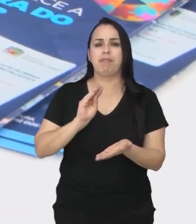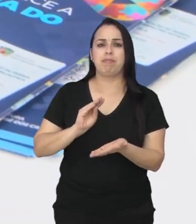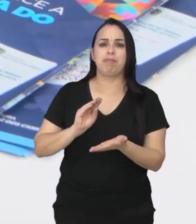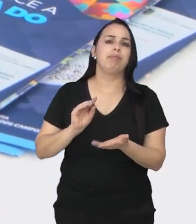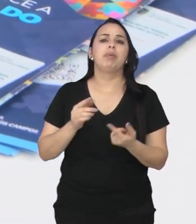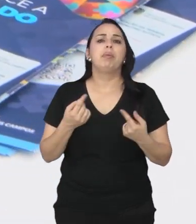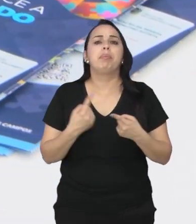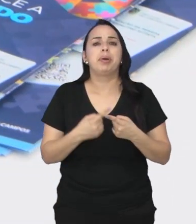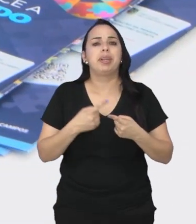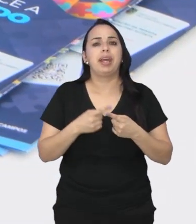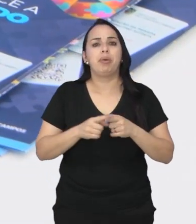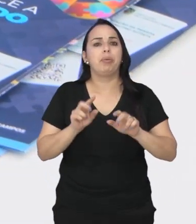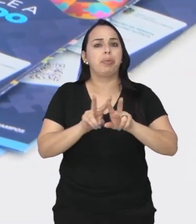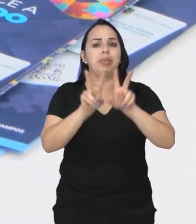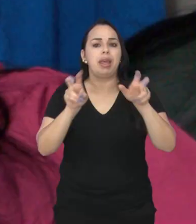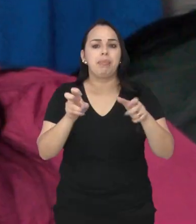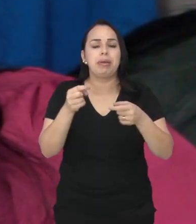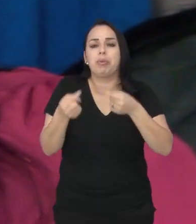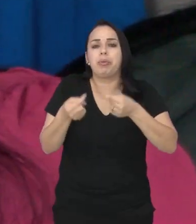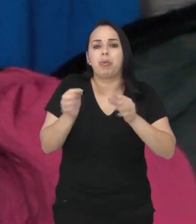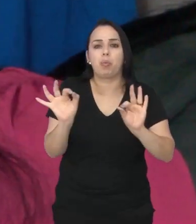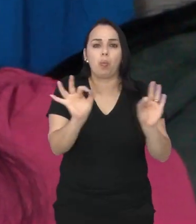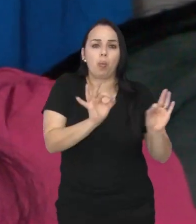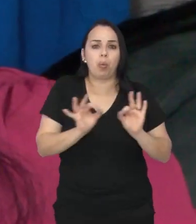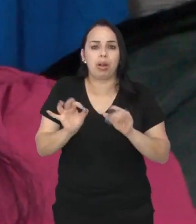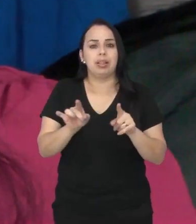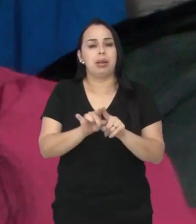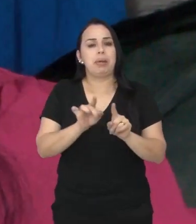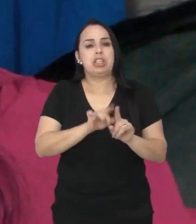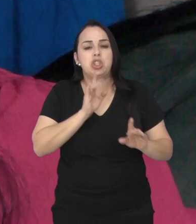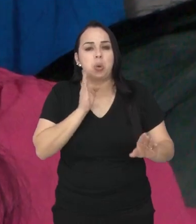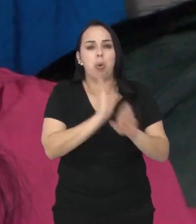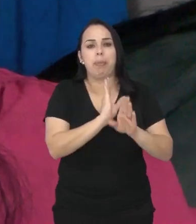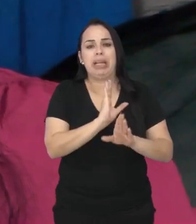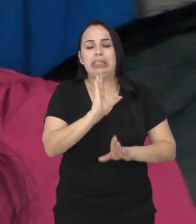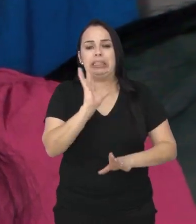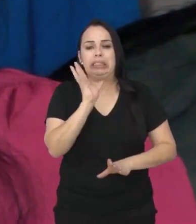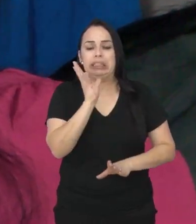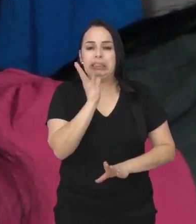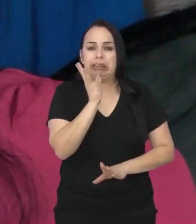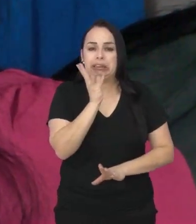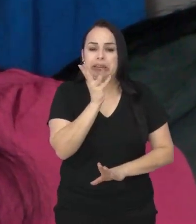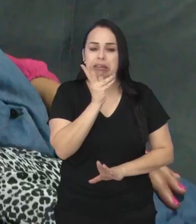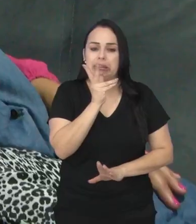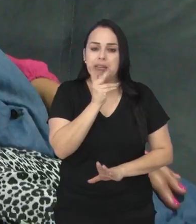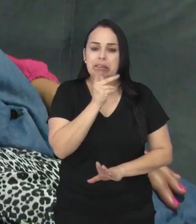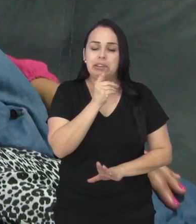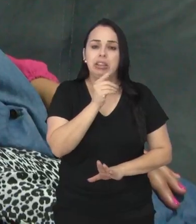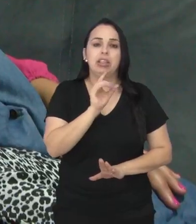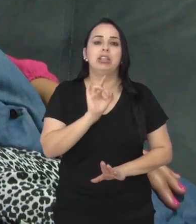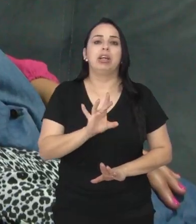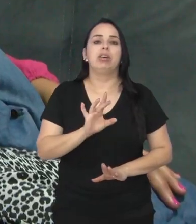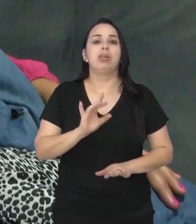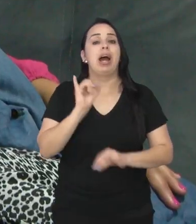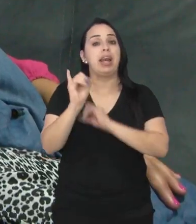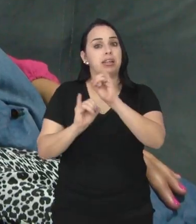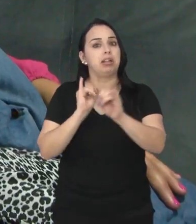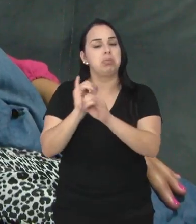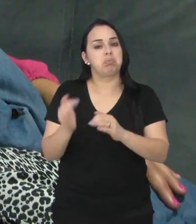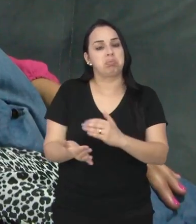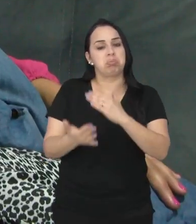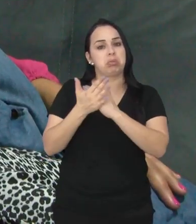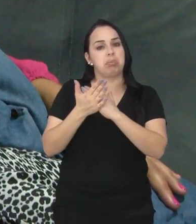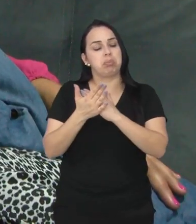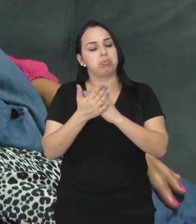falta de um debate maior sobre o tema e a dificuldade do diagnóstico pelos médicos, ela contou com a ajuda da